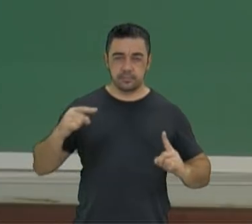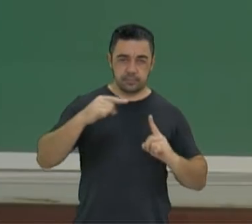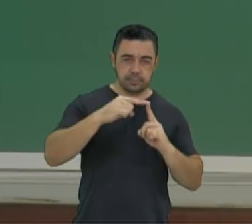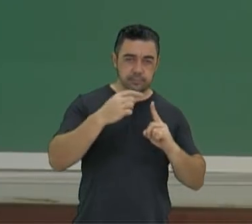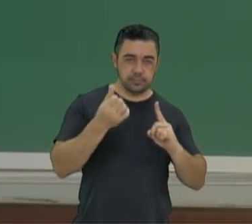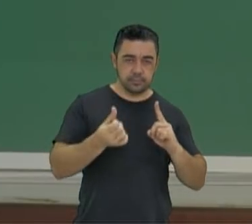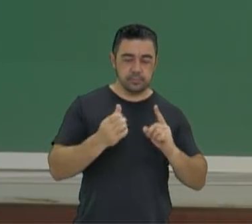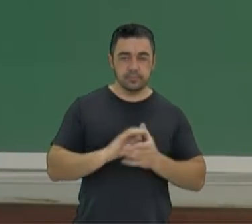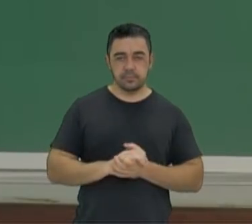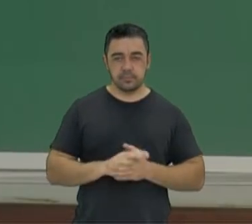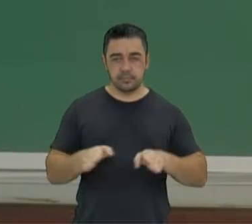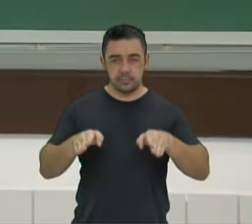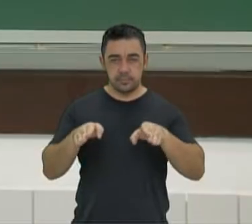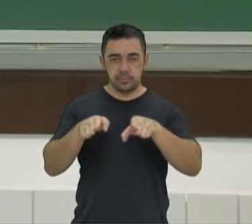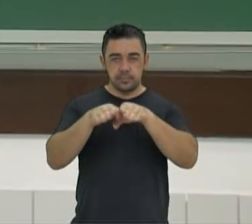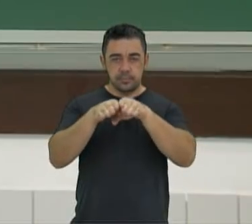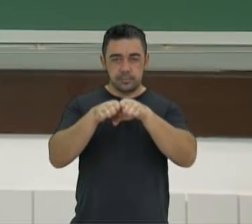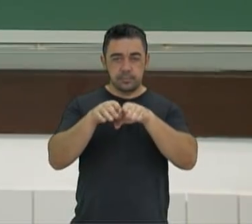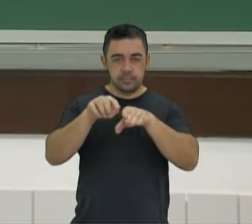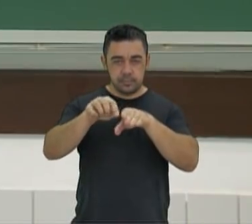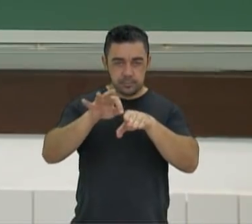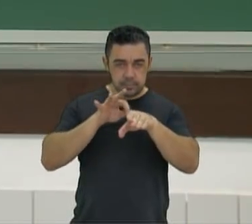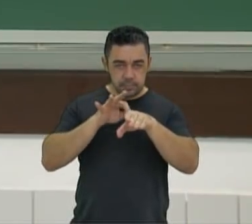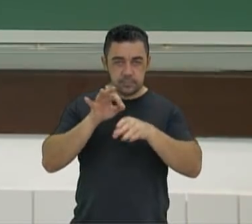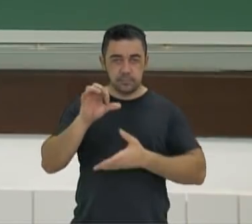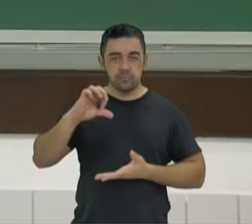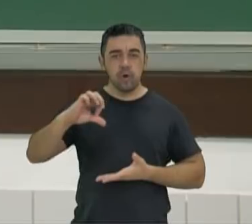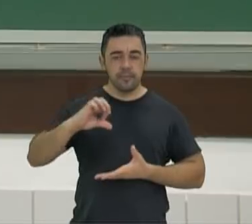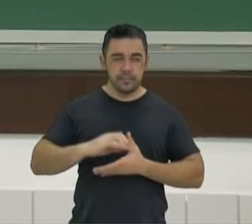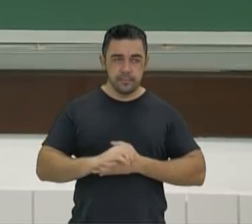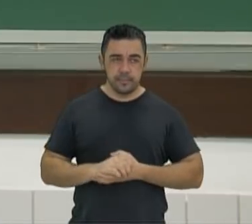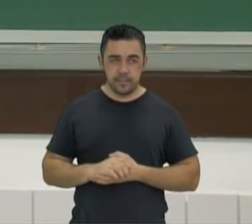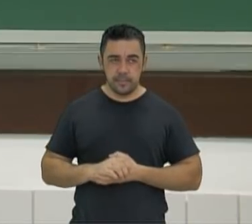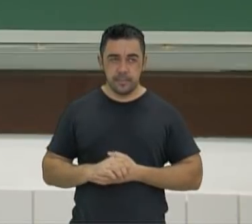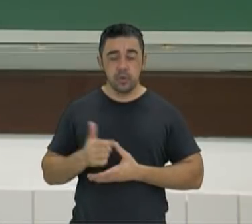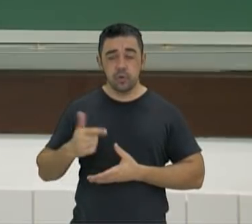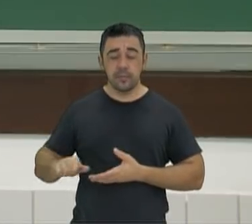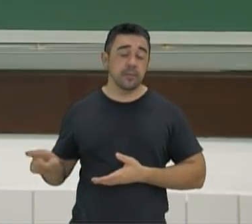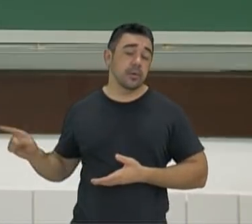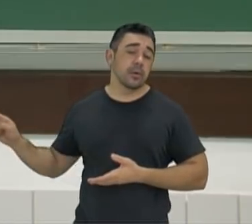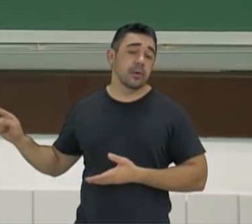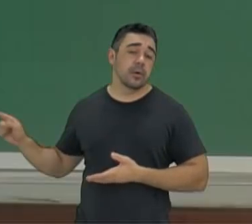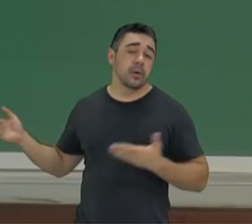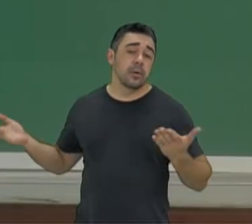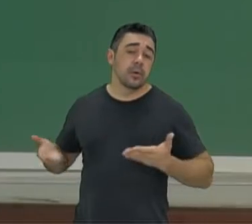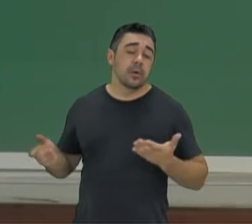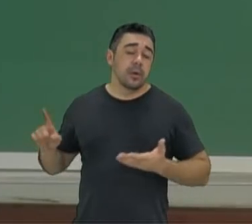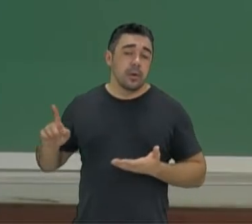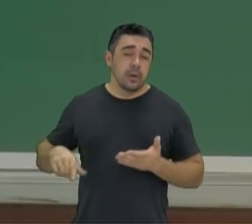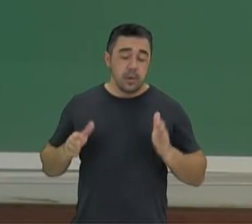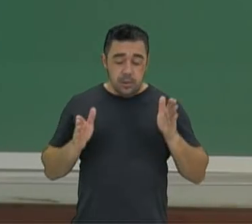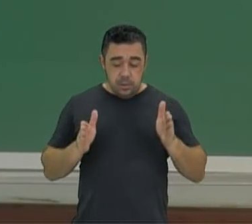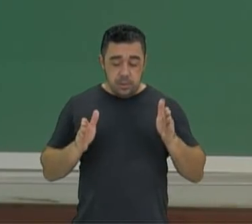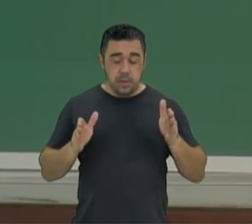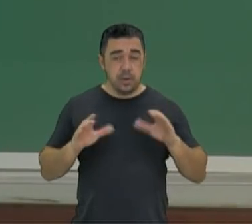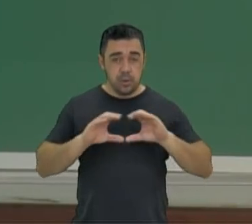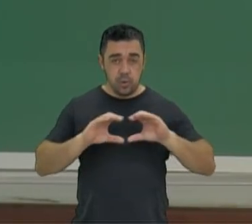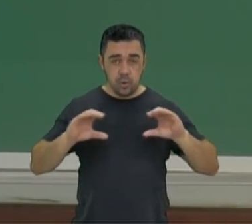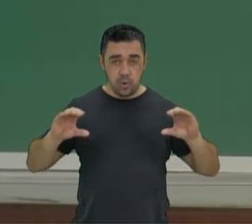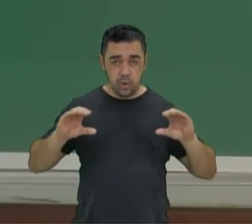6 e aresta 9, beleza? Vamos lá. E agora? Esse aqui é um bloco o